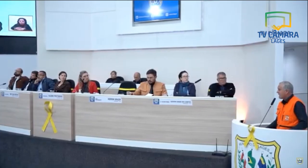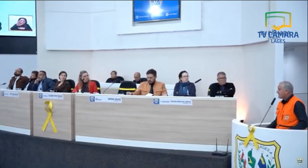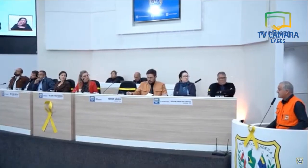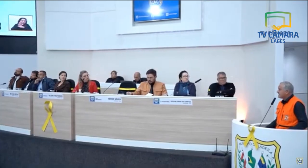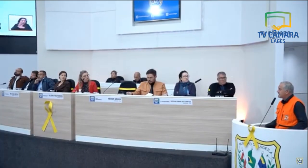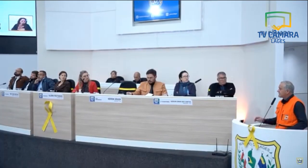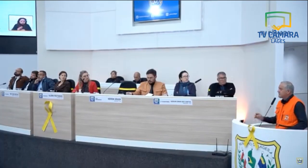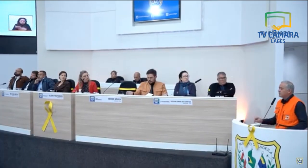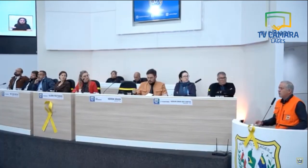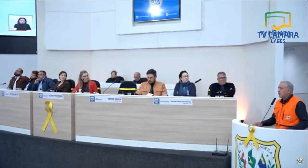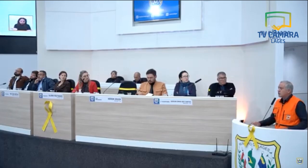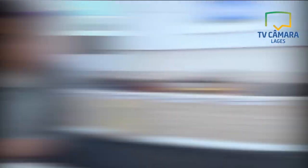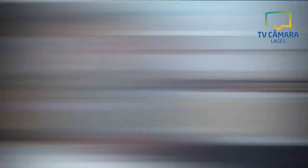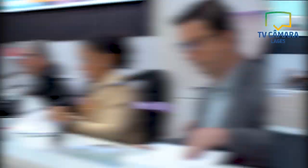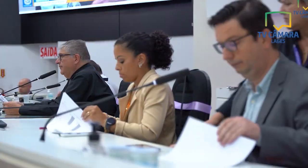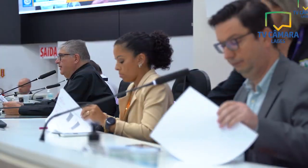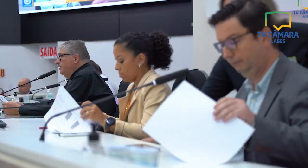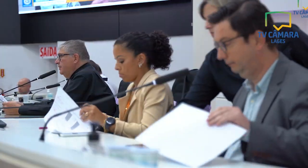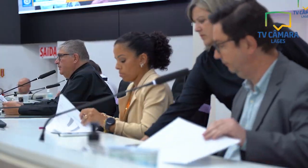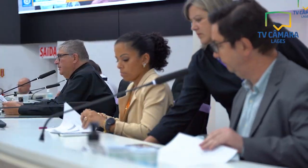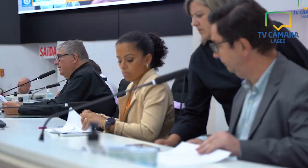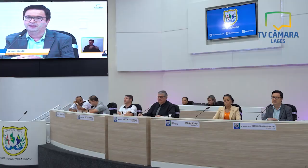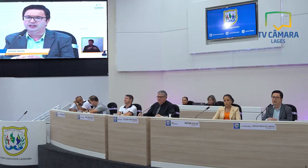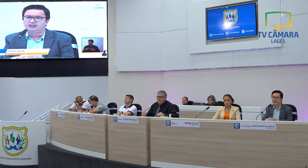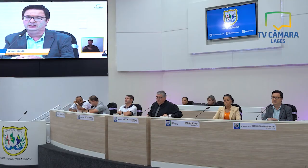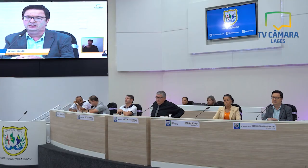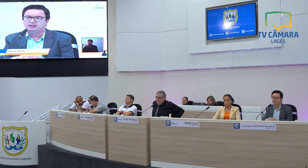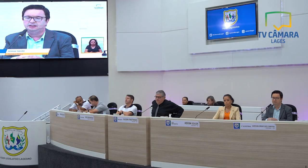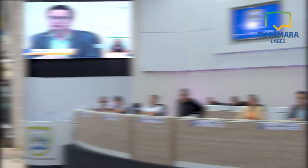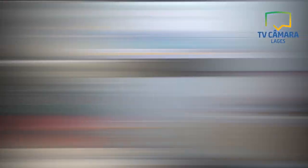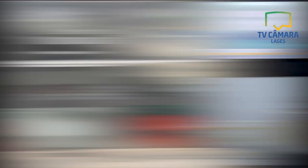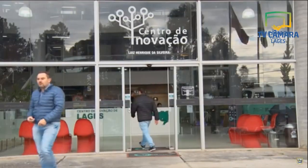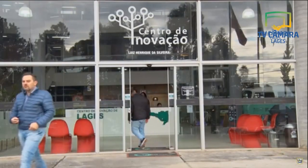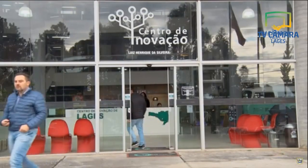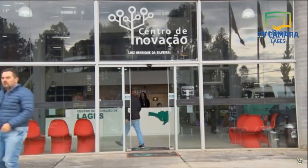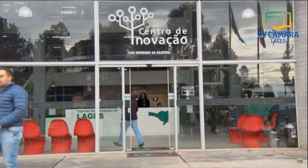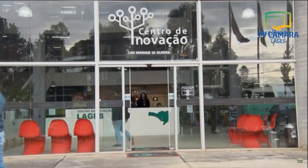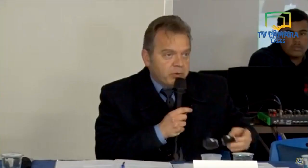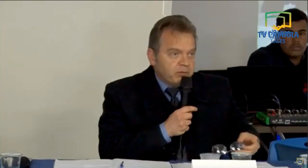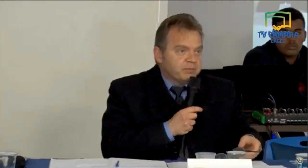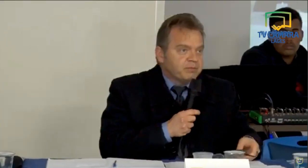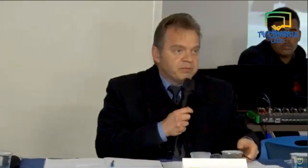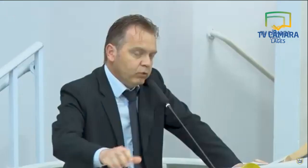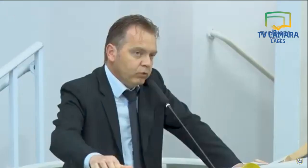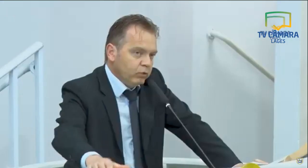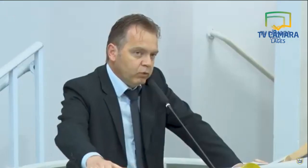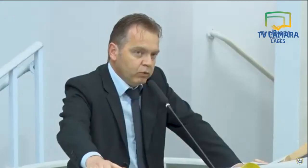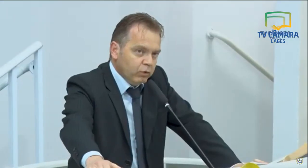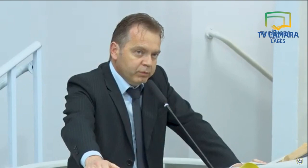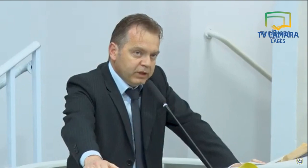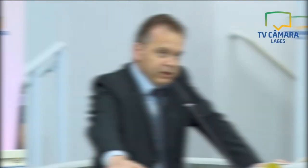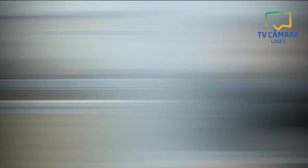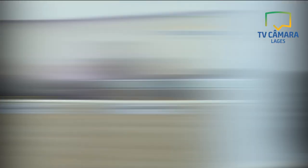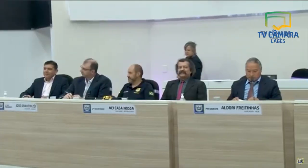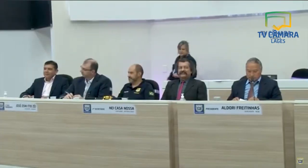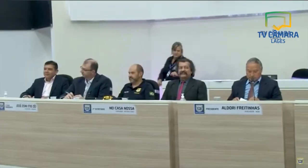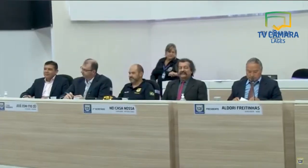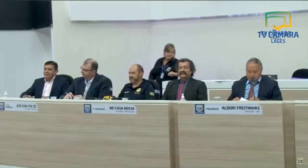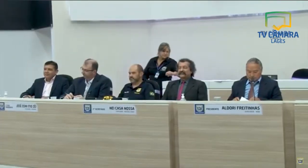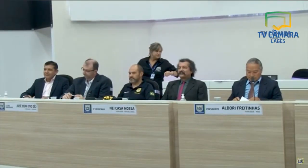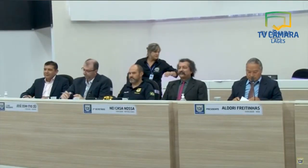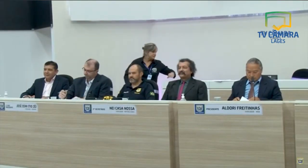os alagamentos na cidade, a farmácia básica municipal, inovações tecnológicas como 5G,